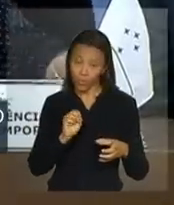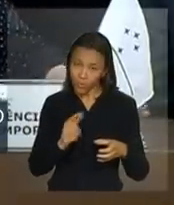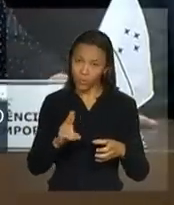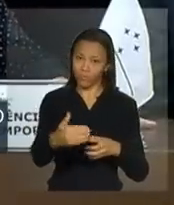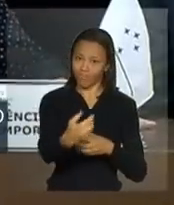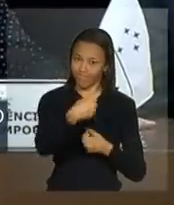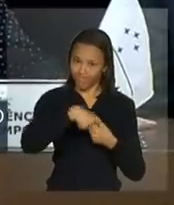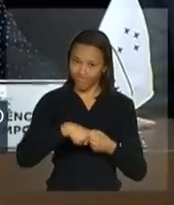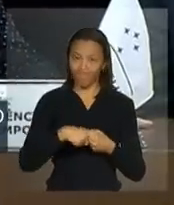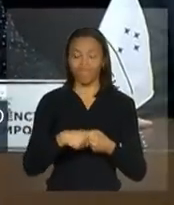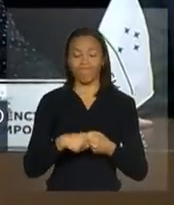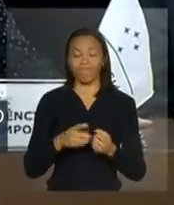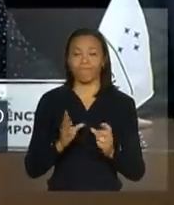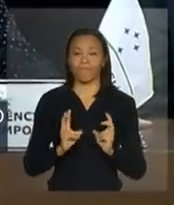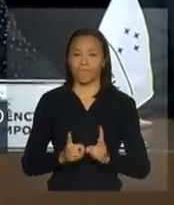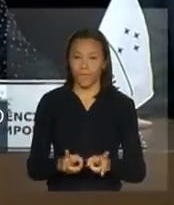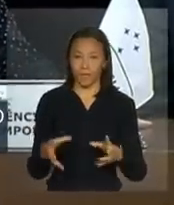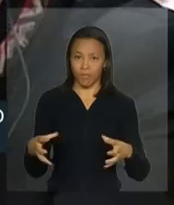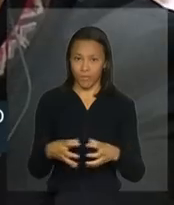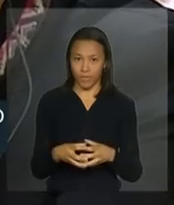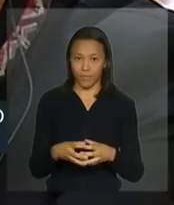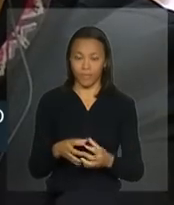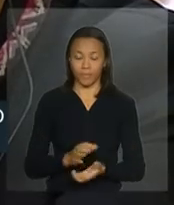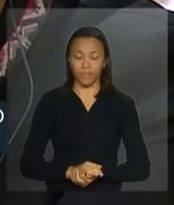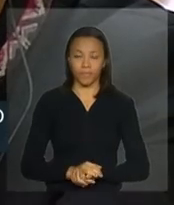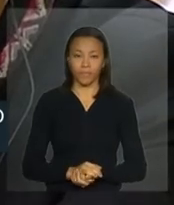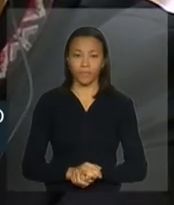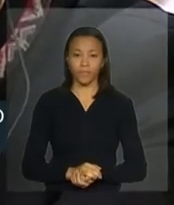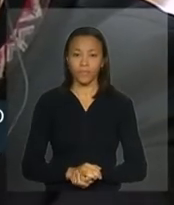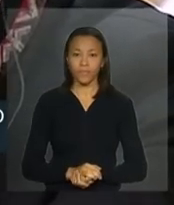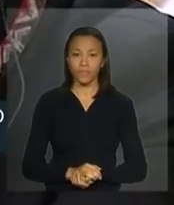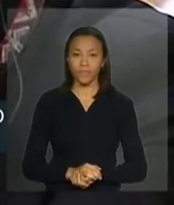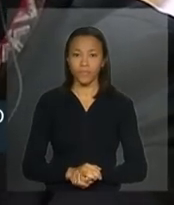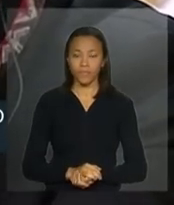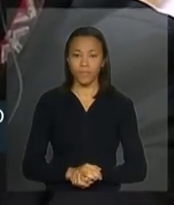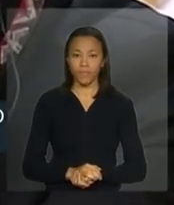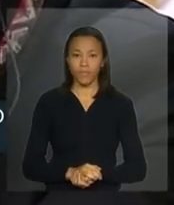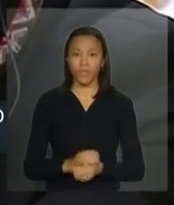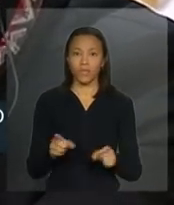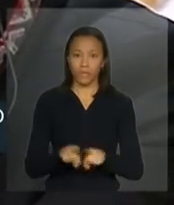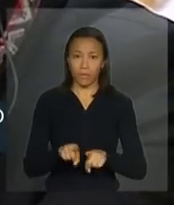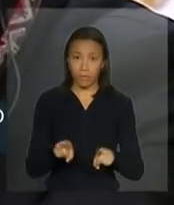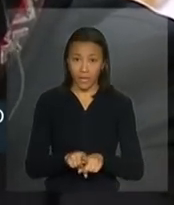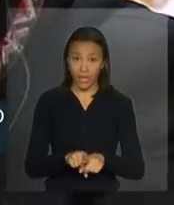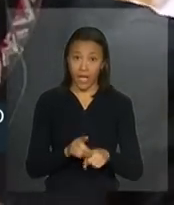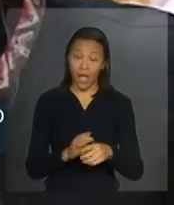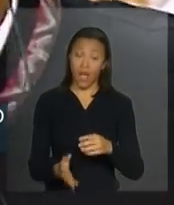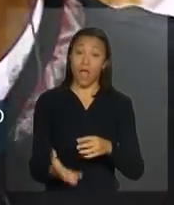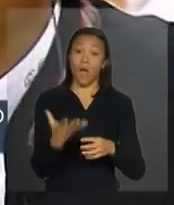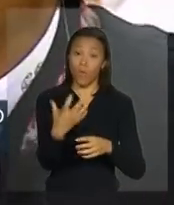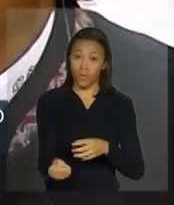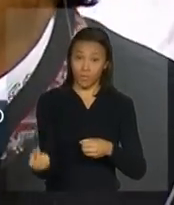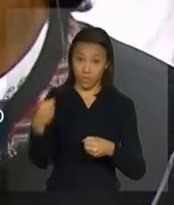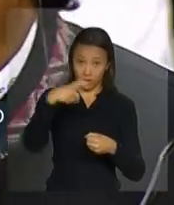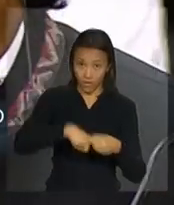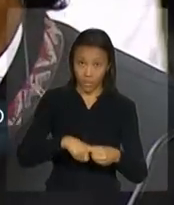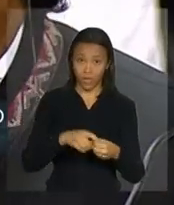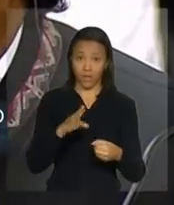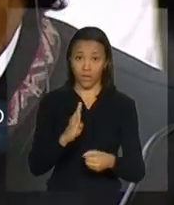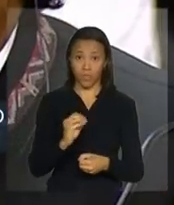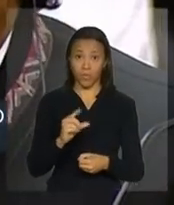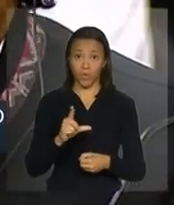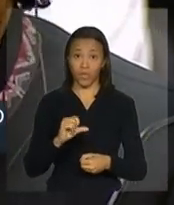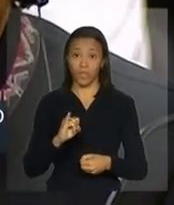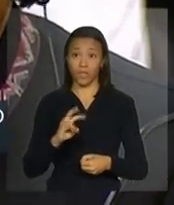caminho para adesão ao Mercosul como Estado parte. A entrada da Bolívia torna